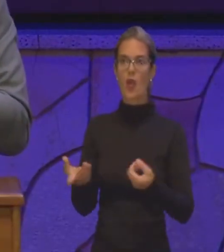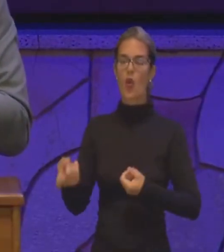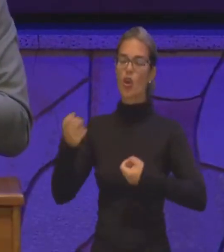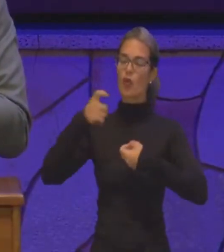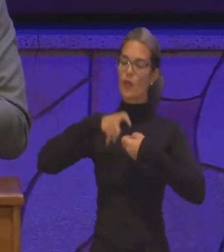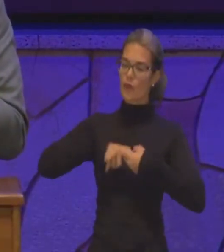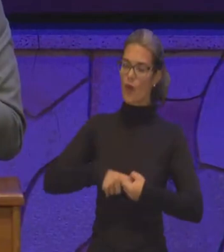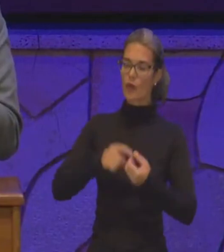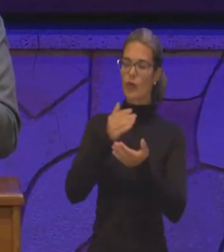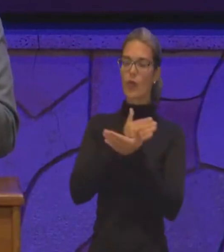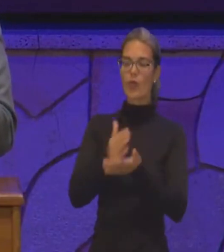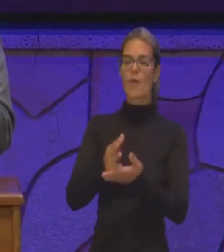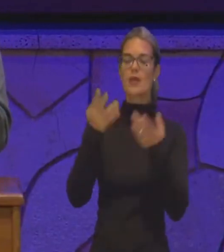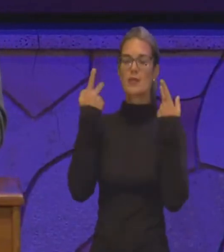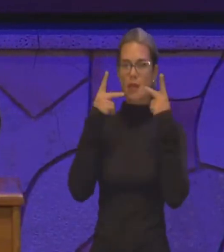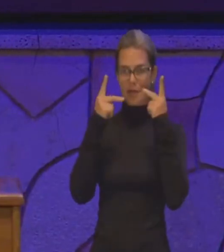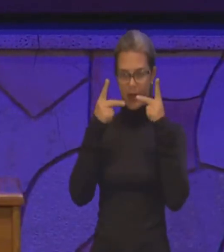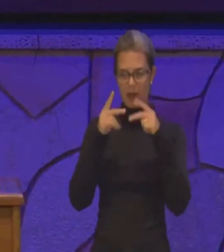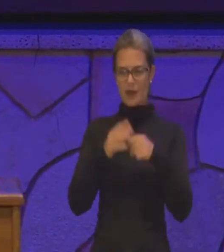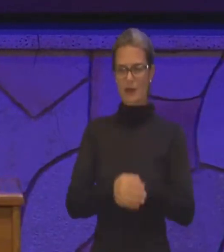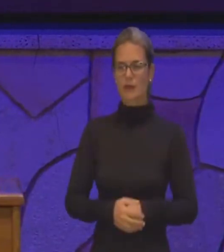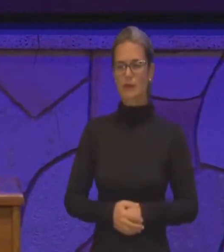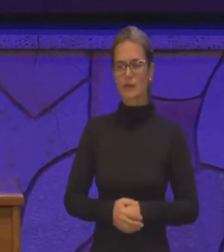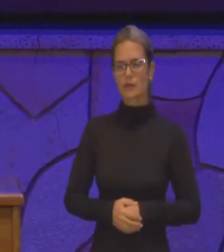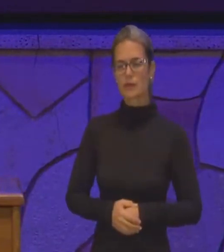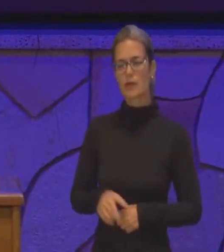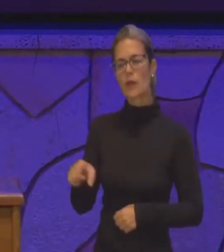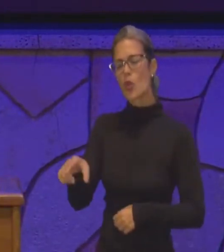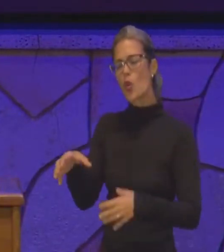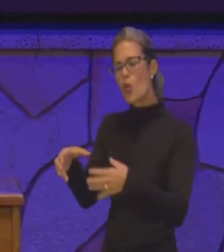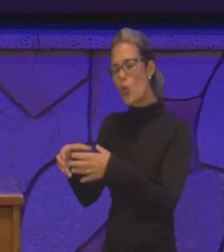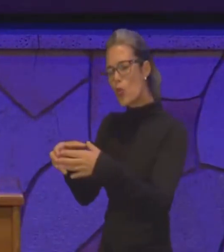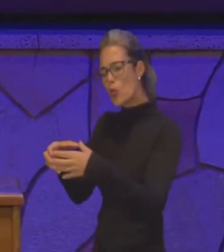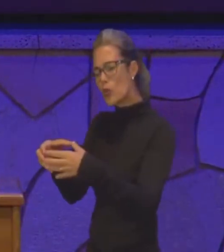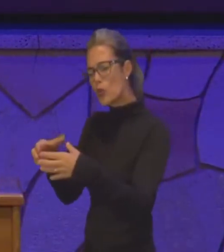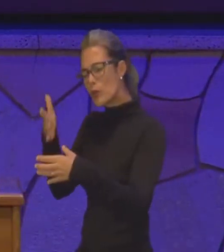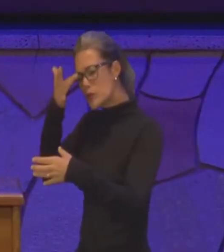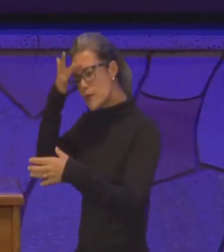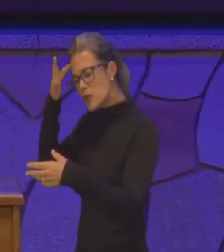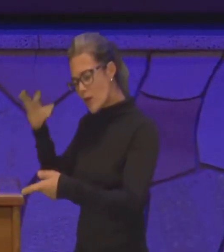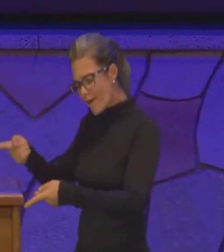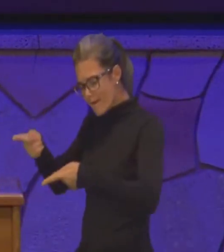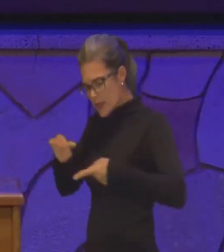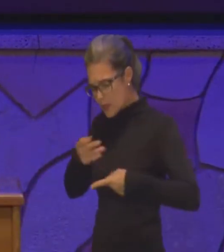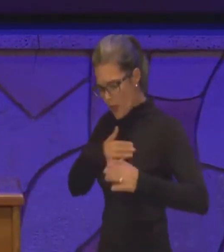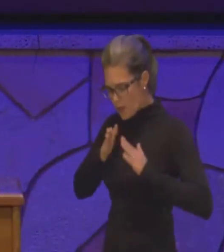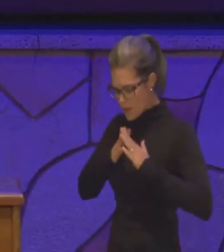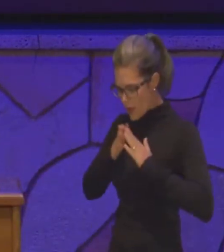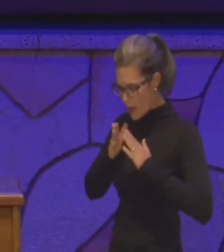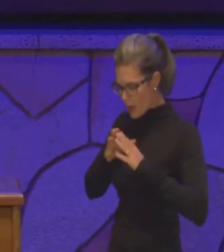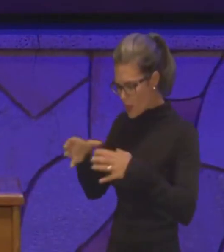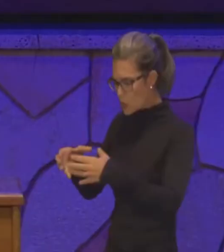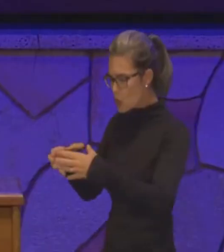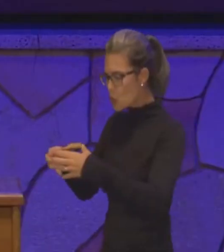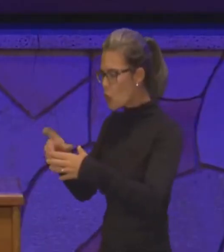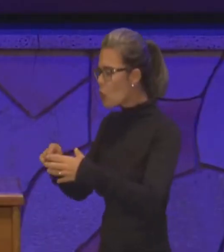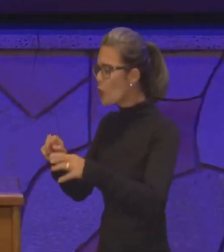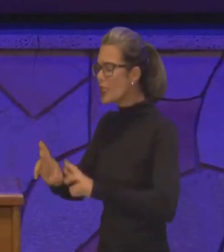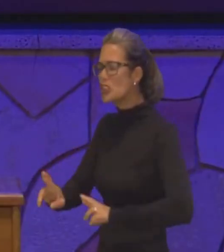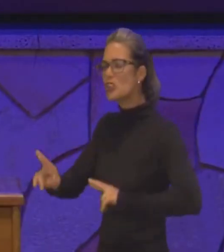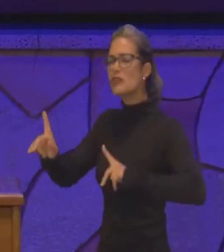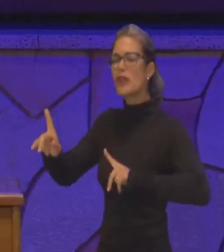desta mensagem. O que aquelas pessoas que eu conheci tinham de